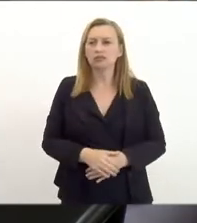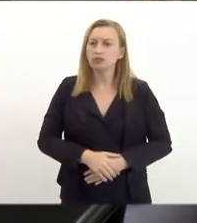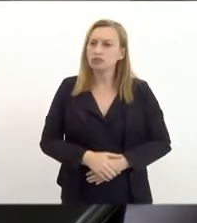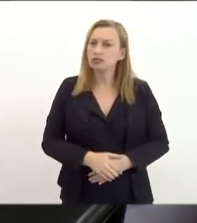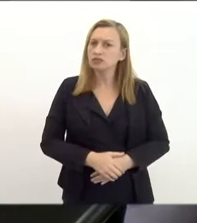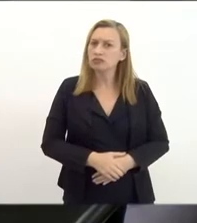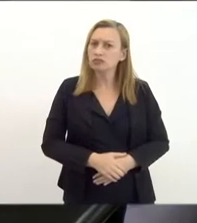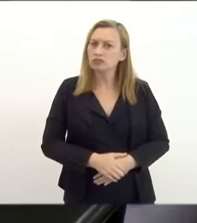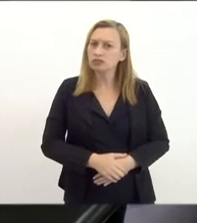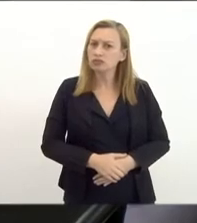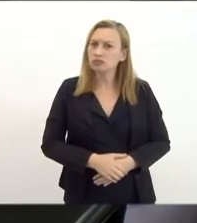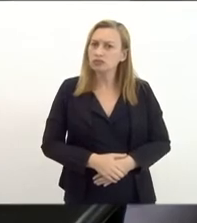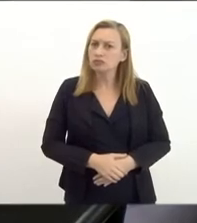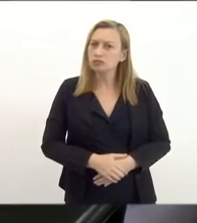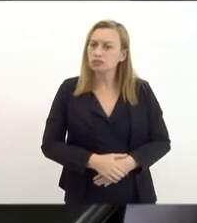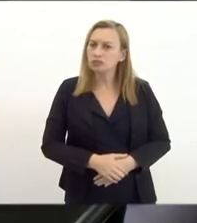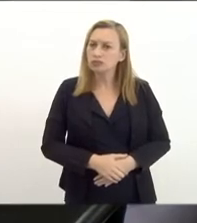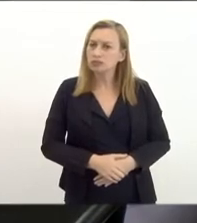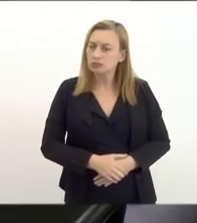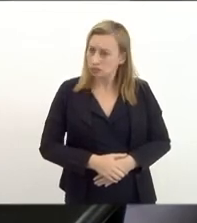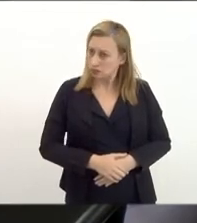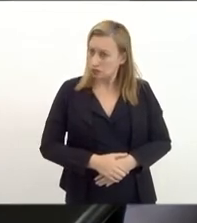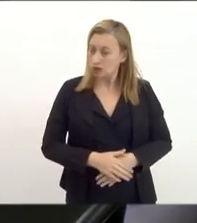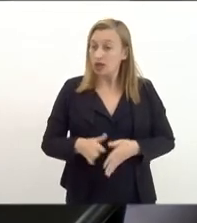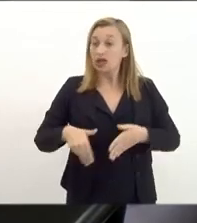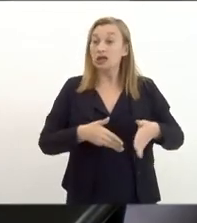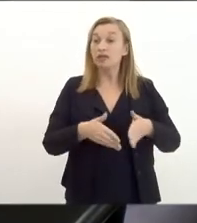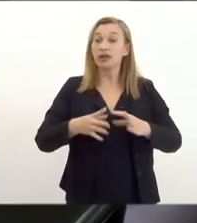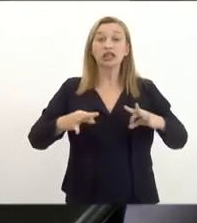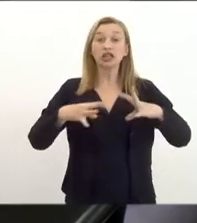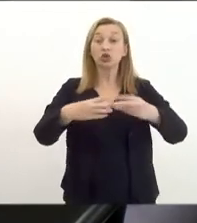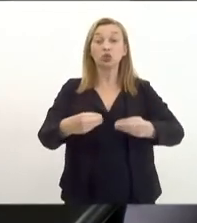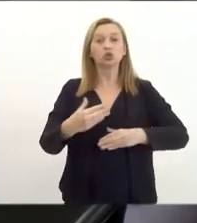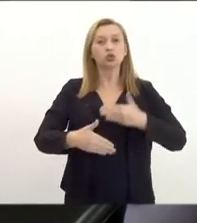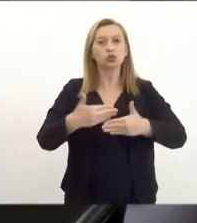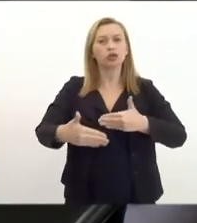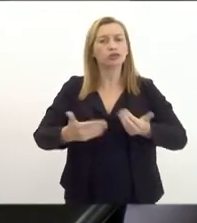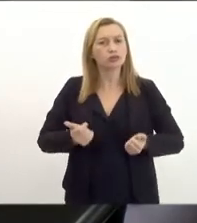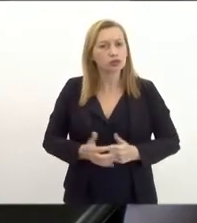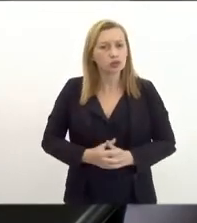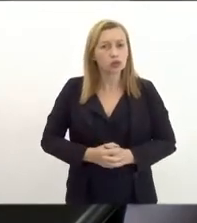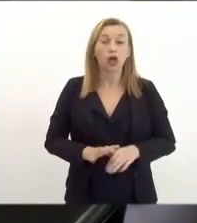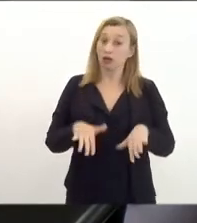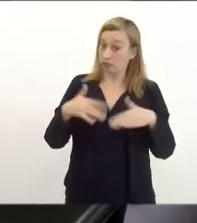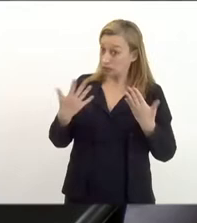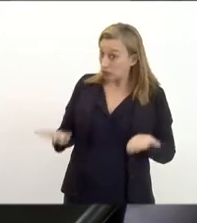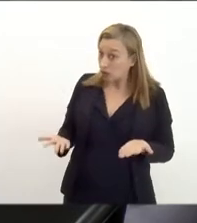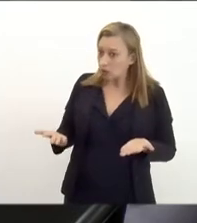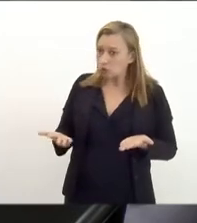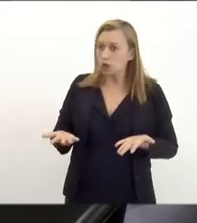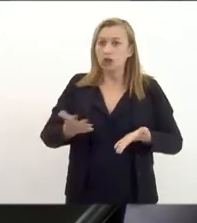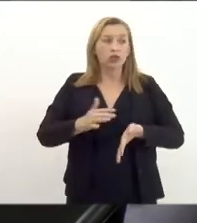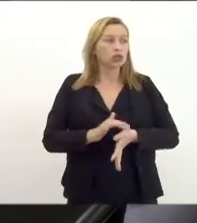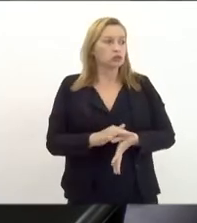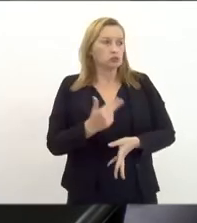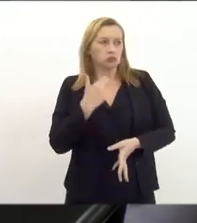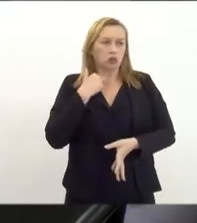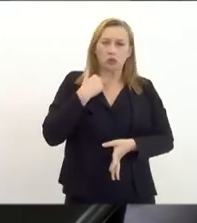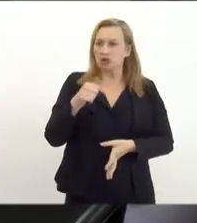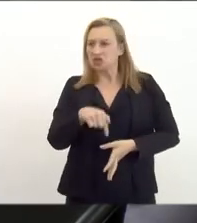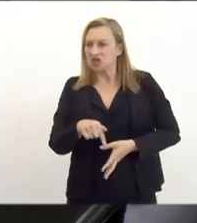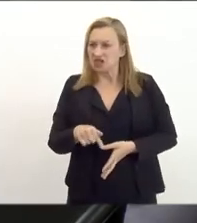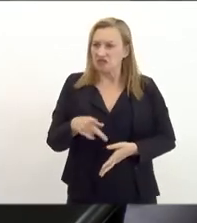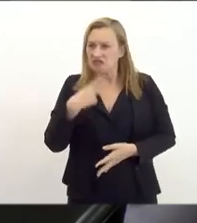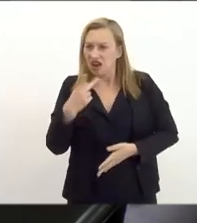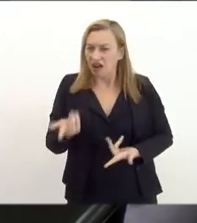e para babá andamento em todos os processos então não não posso